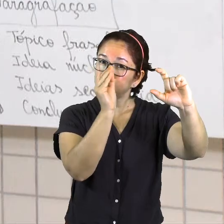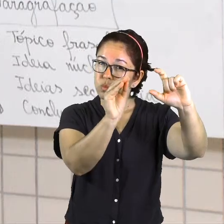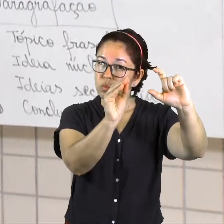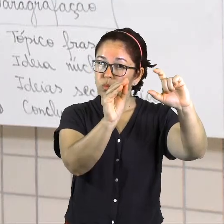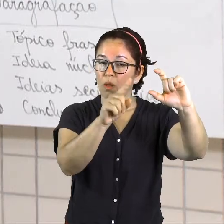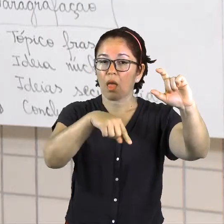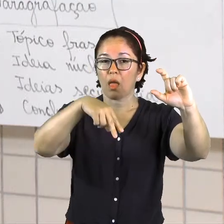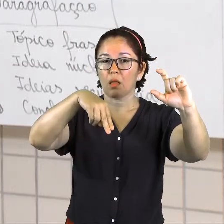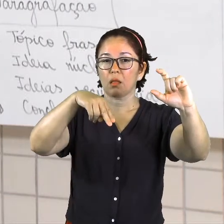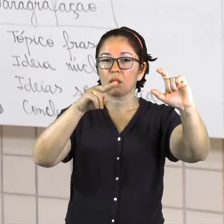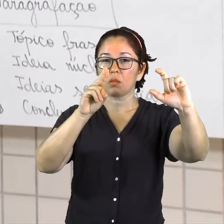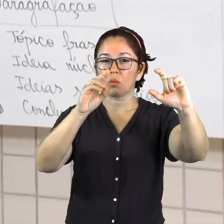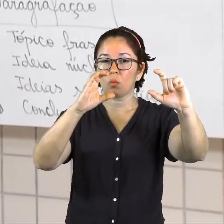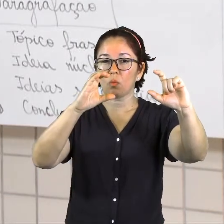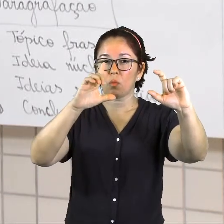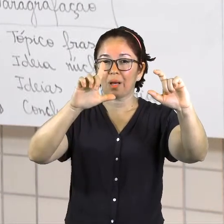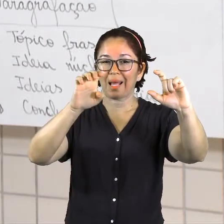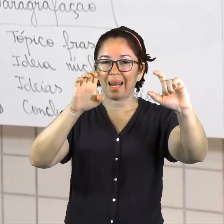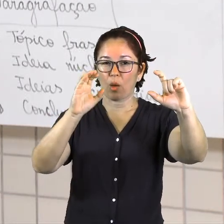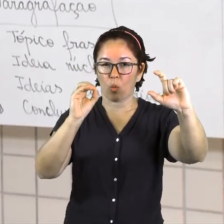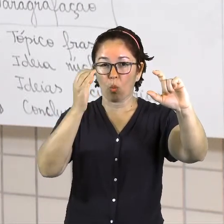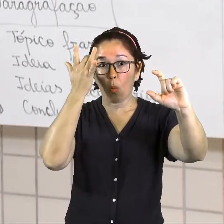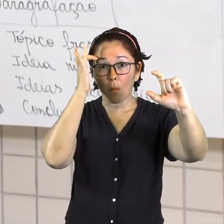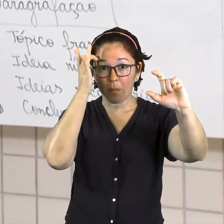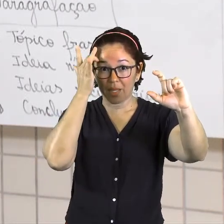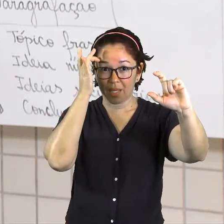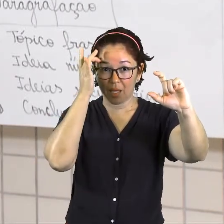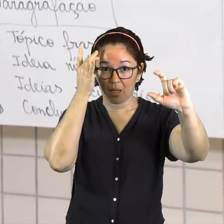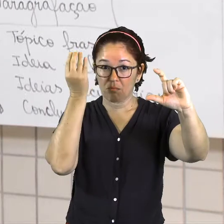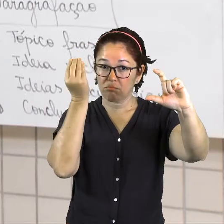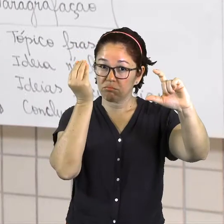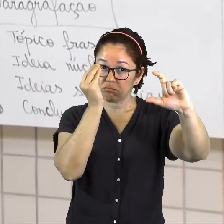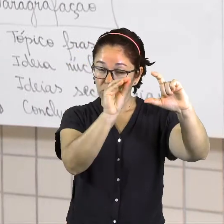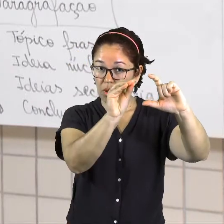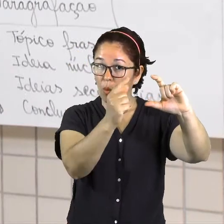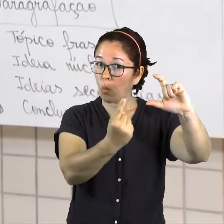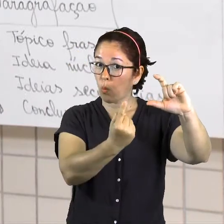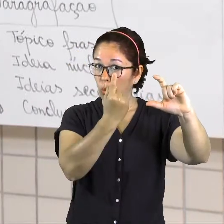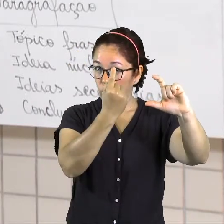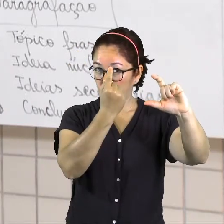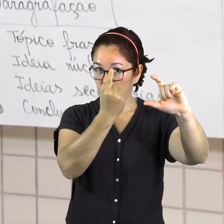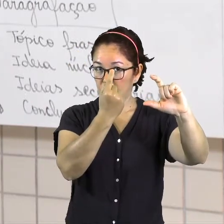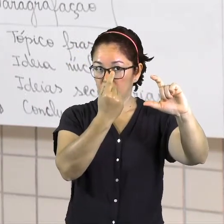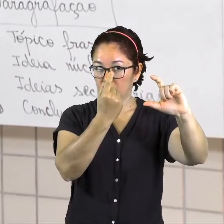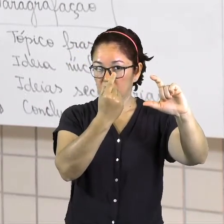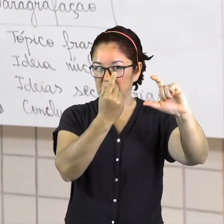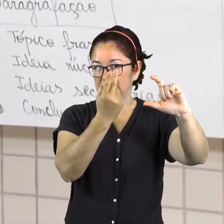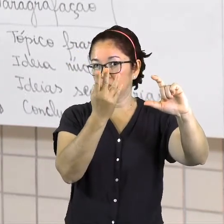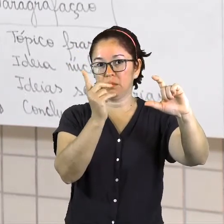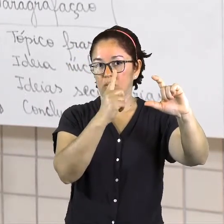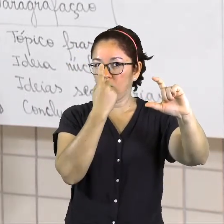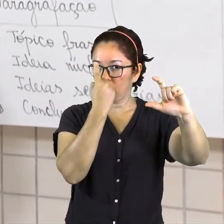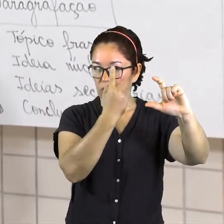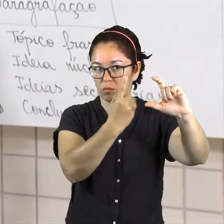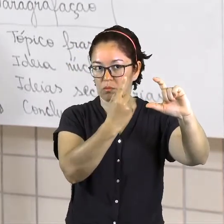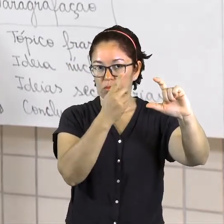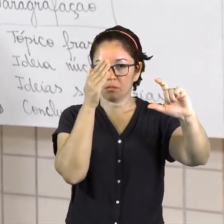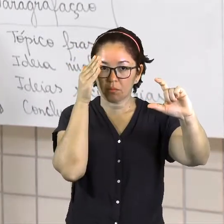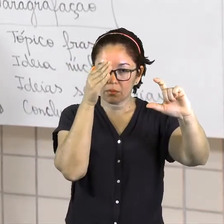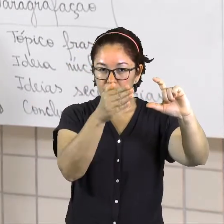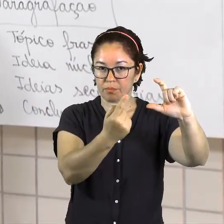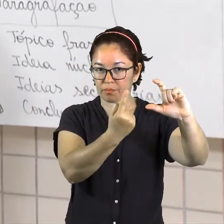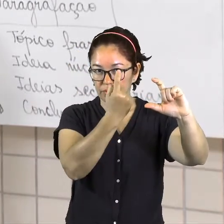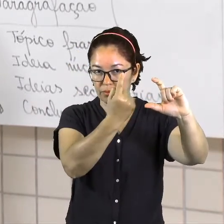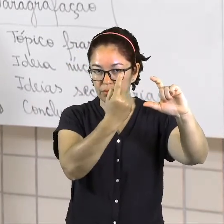ideia principal do que vai ser abordado lá, comentado nesse parágrafo. A outra